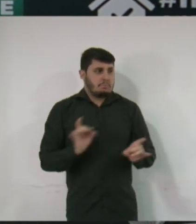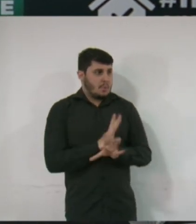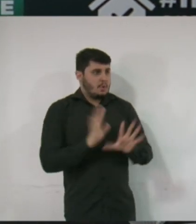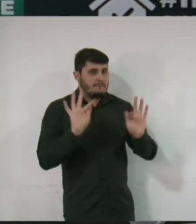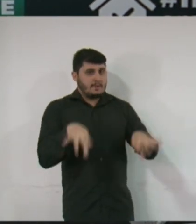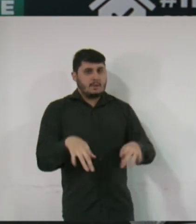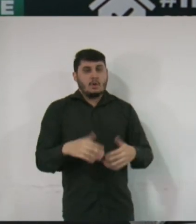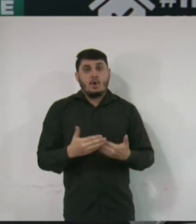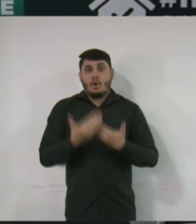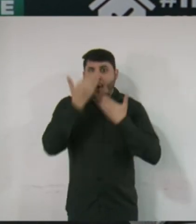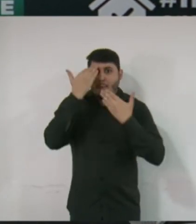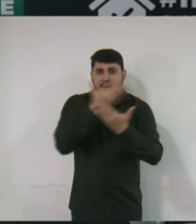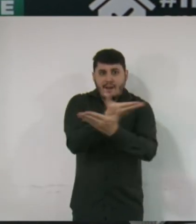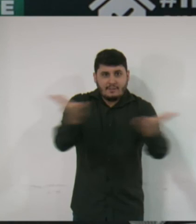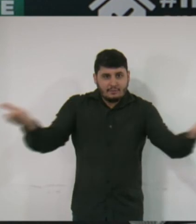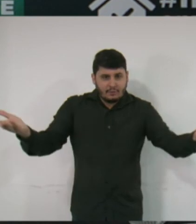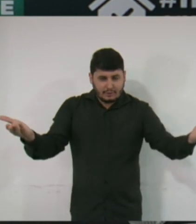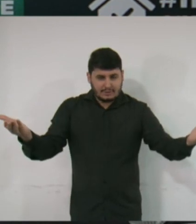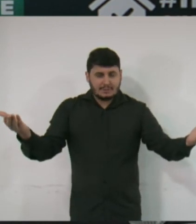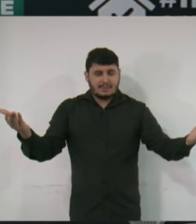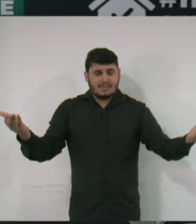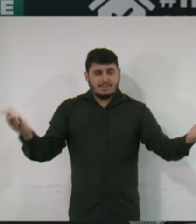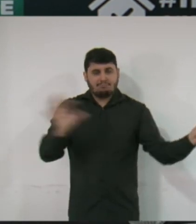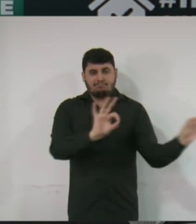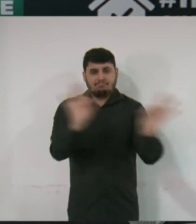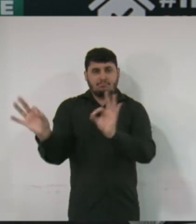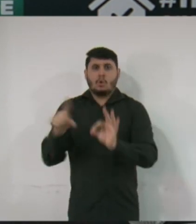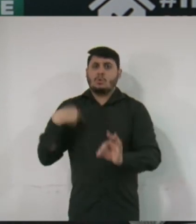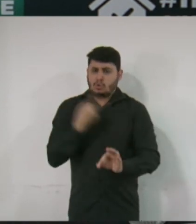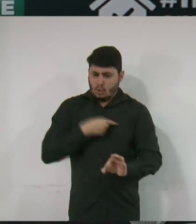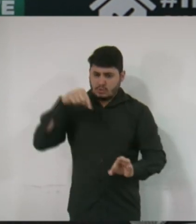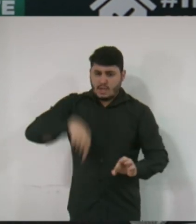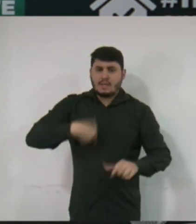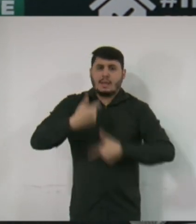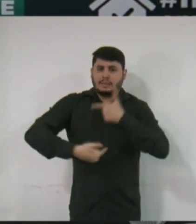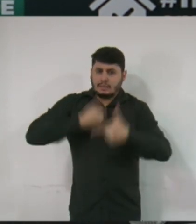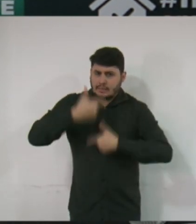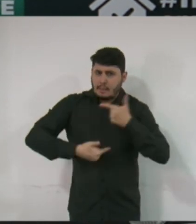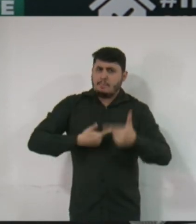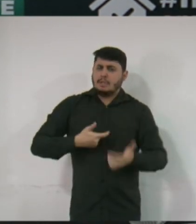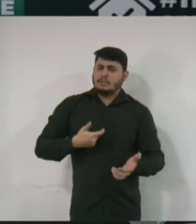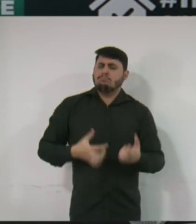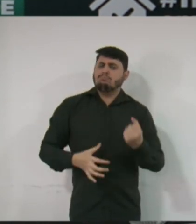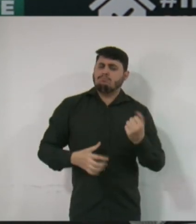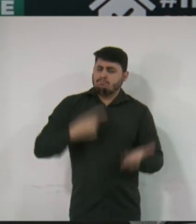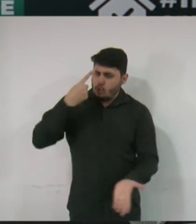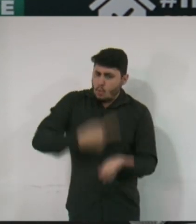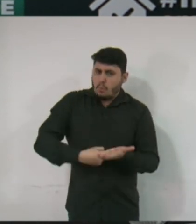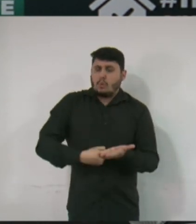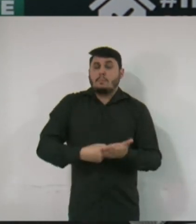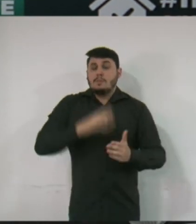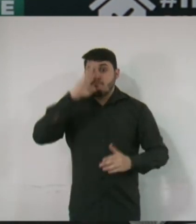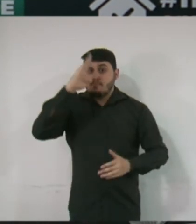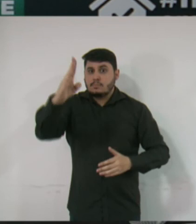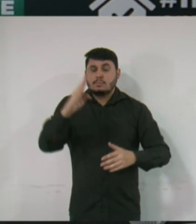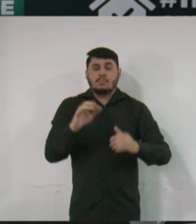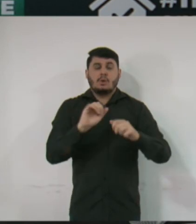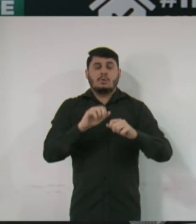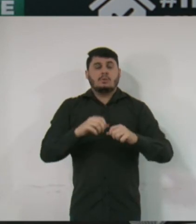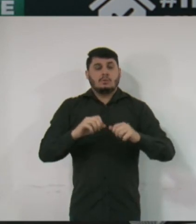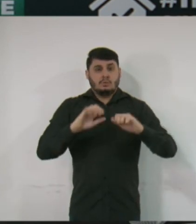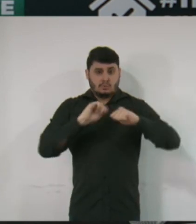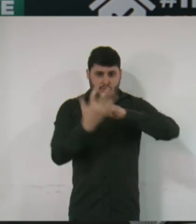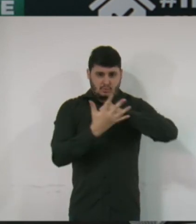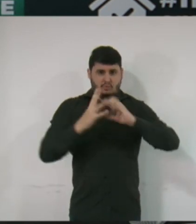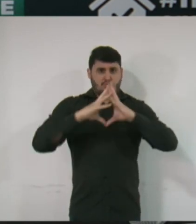Muito obrigada a todos. A gente continua firme em Caruaru no trabalho para combate do coronavírus e, sobretudo,